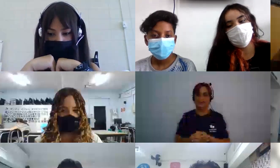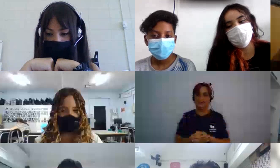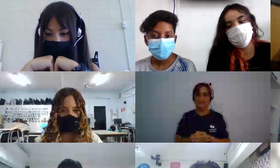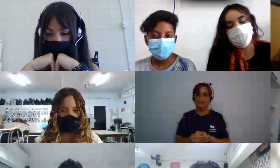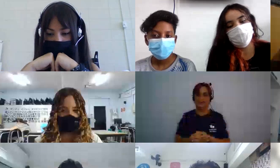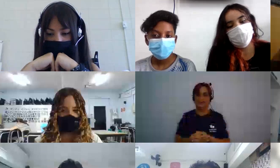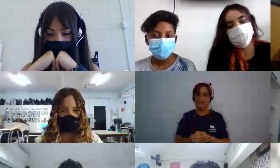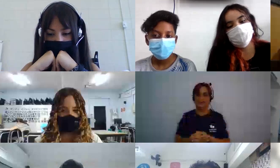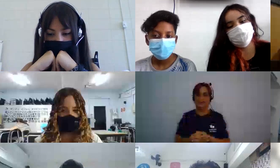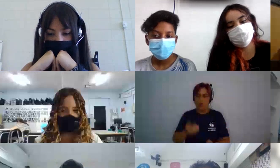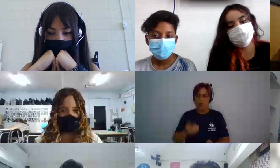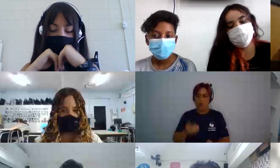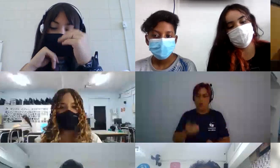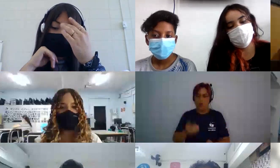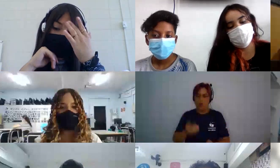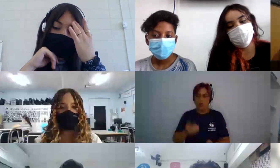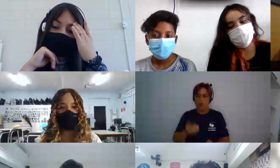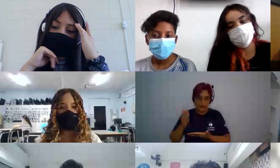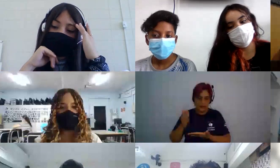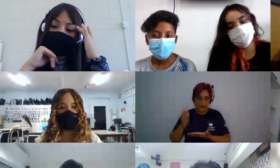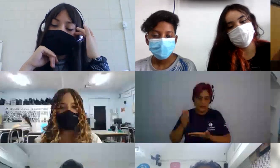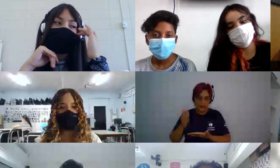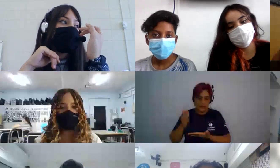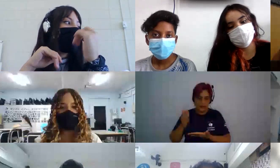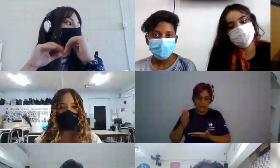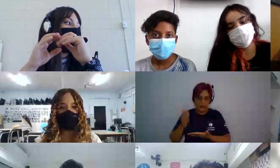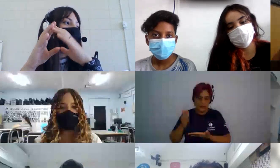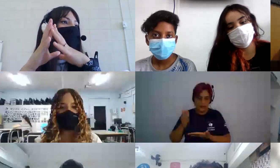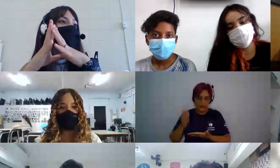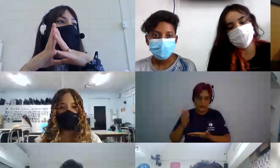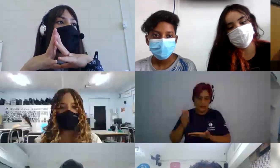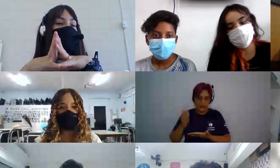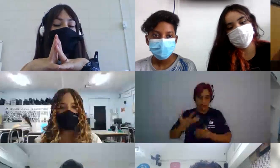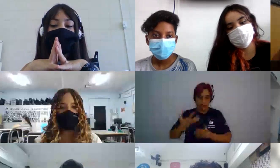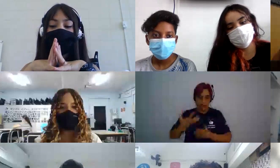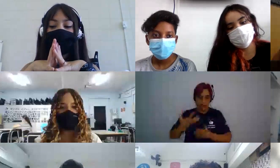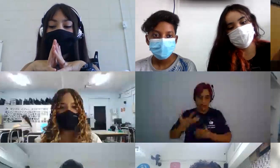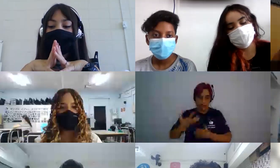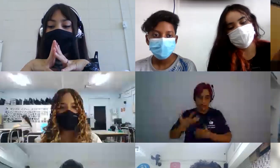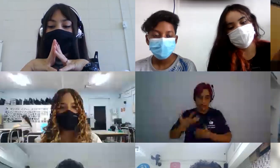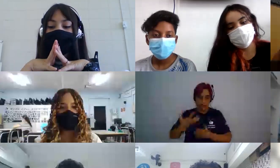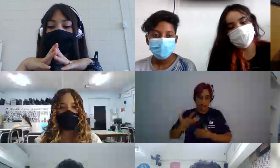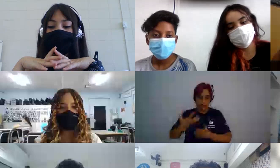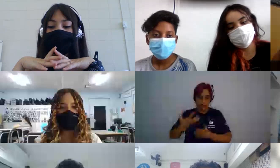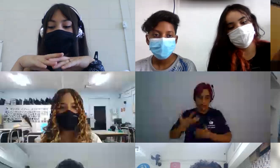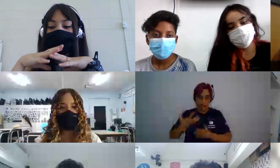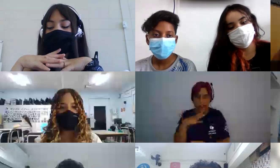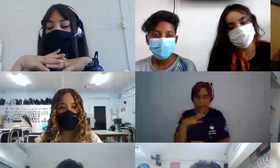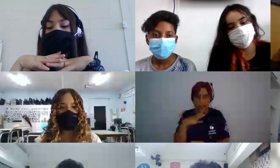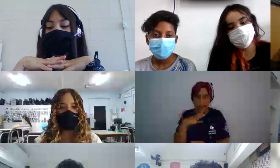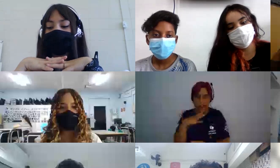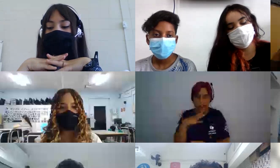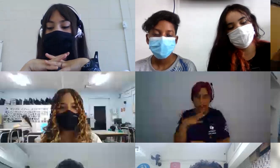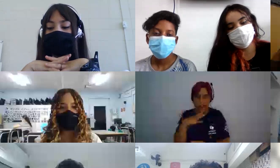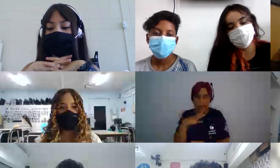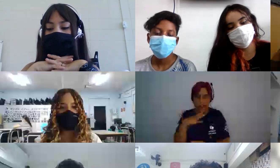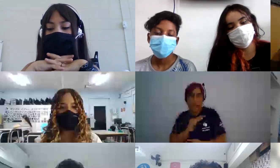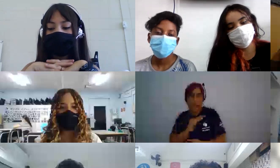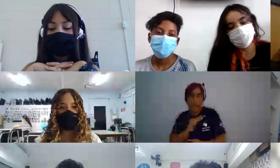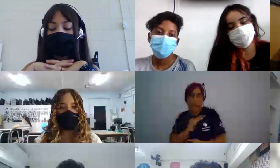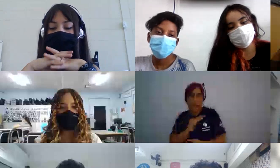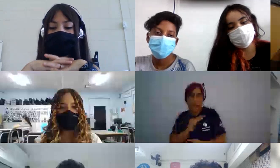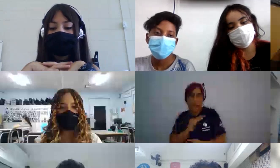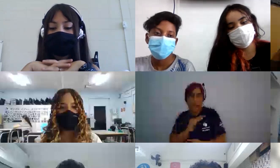vem invadir. E às vezes a gente se sente invadido mesmo. Não sei se vocês conhecem amigas de vocês ou amigos, que às vezes fica até